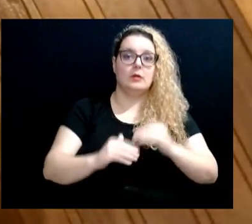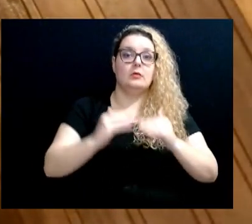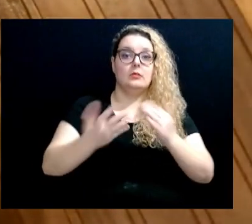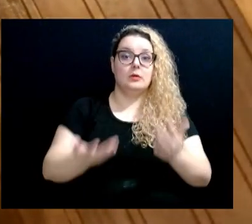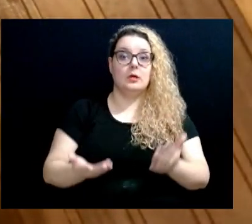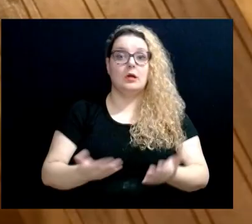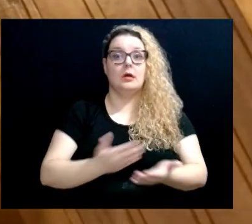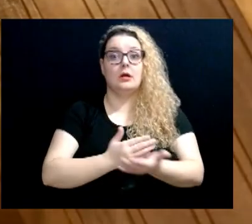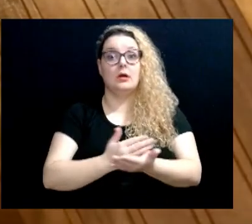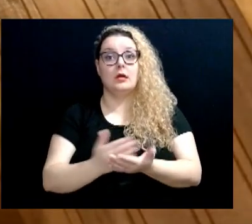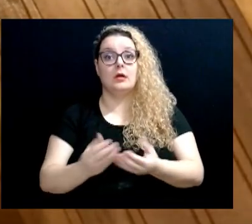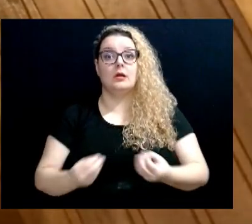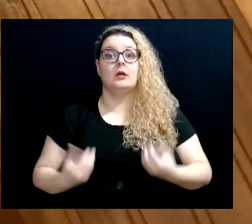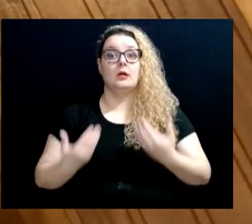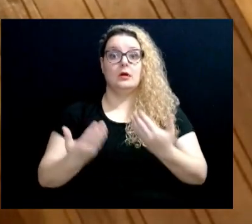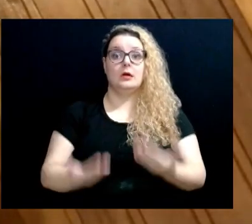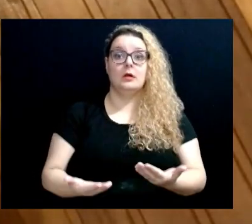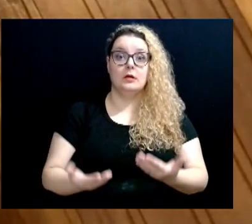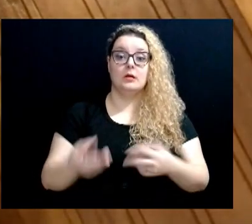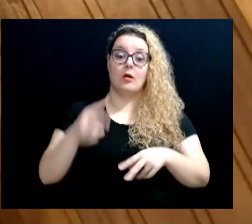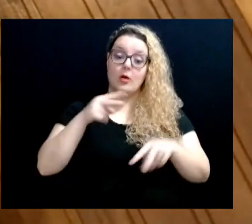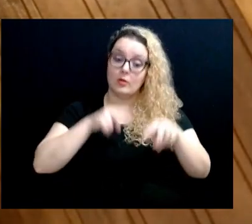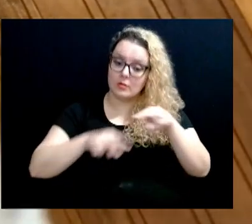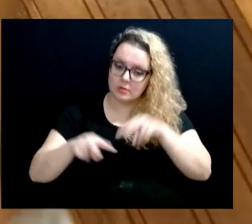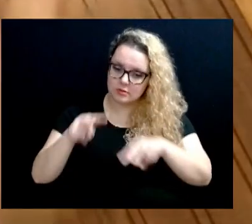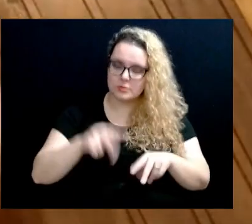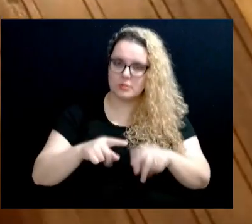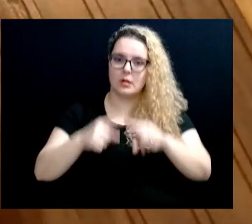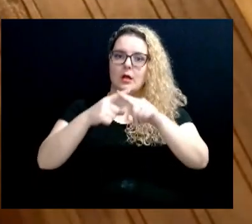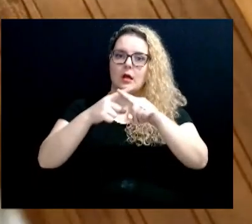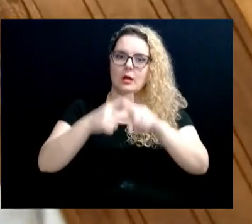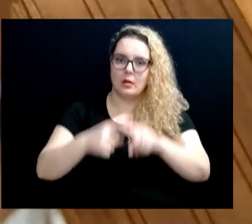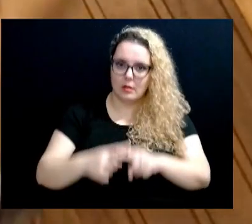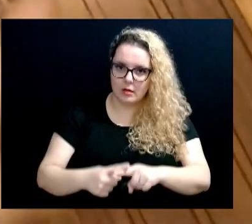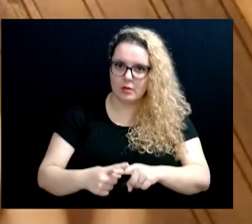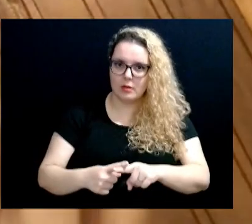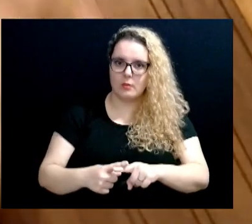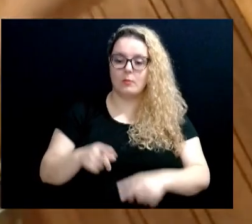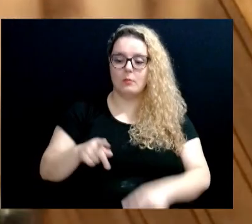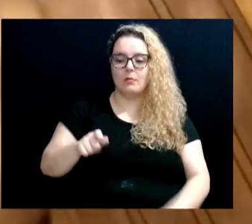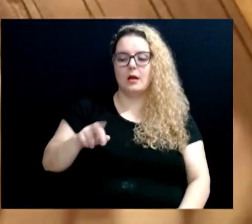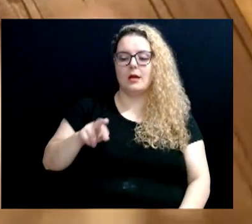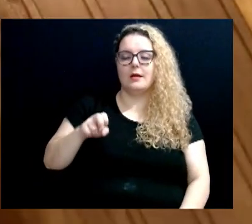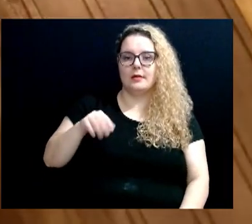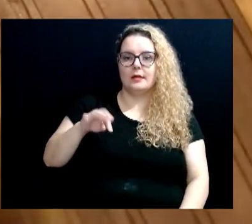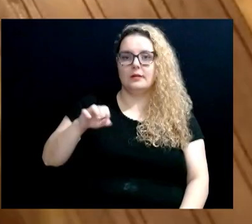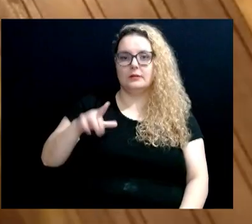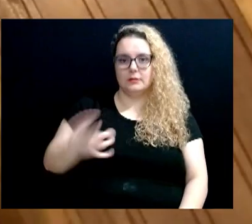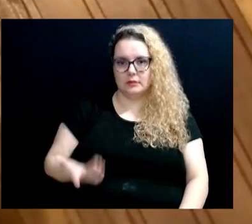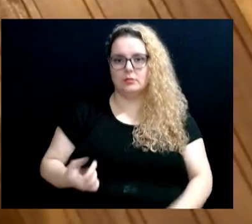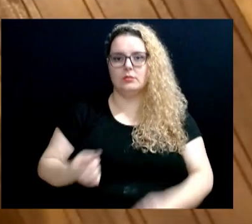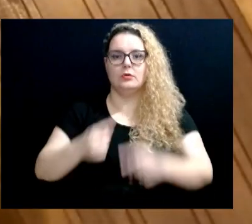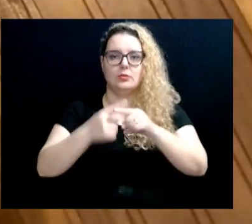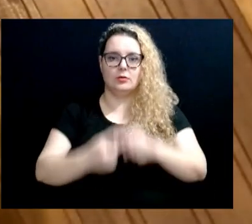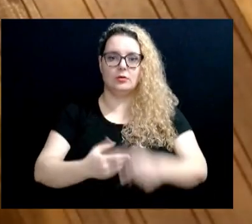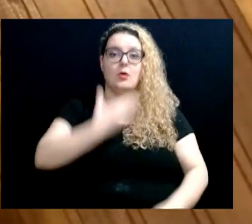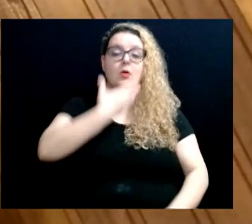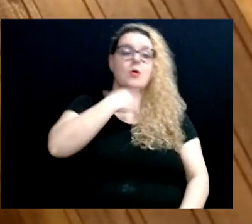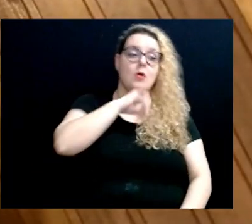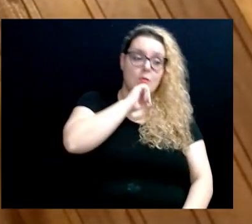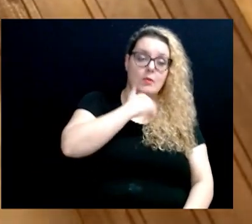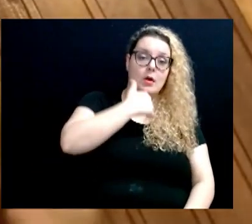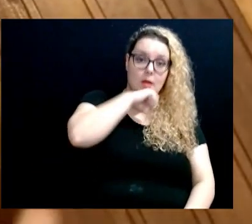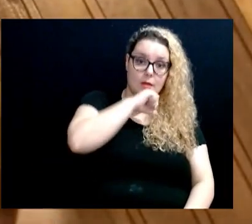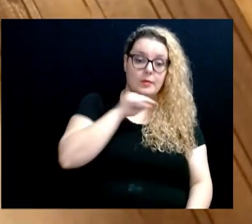trazer a visão para uma competição parental, né? Uma competição que vinha dos pais para os filhos, mas que